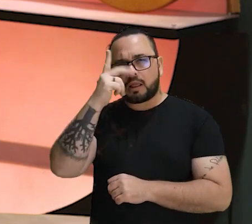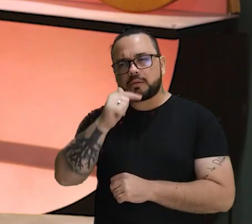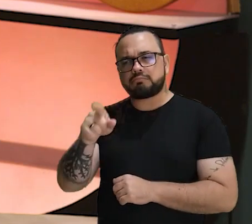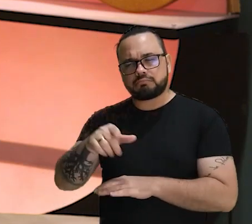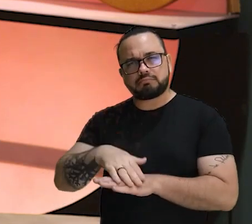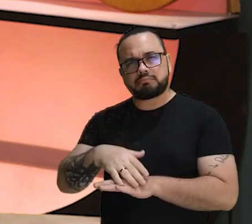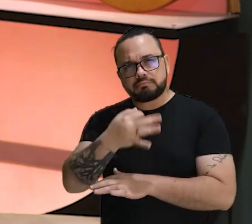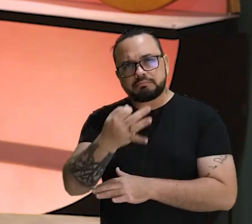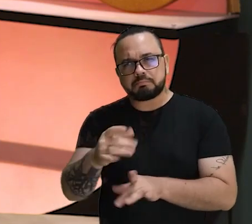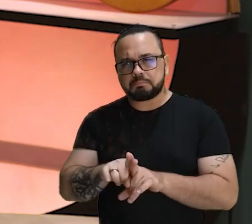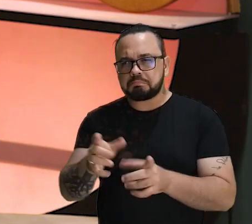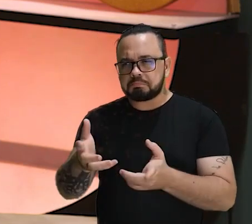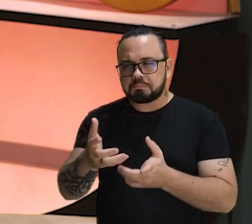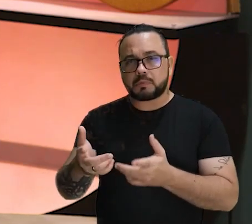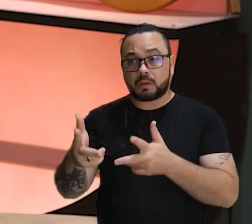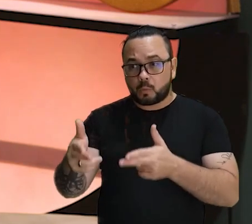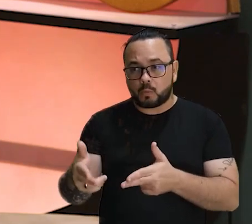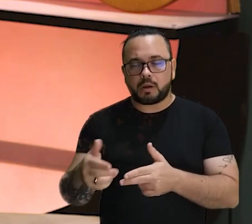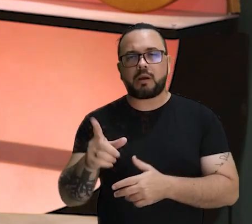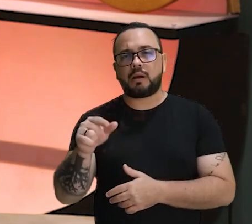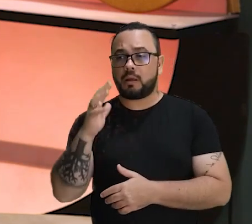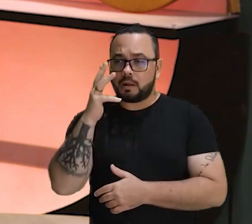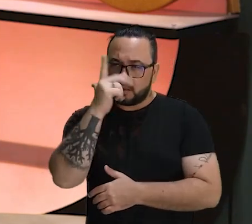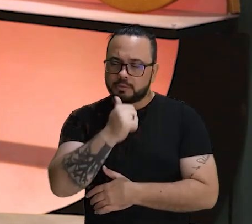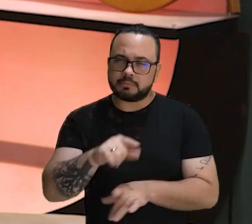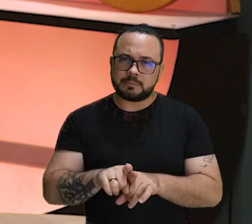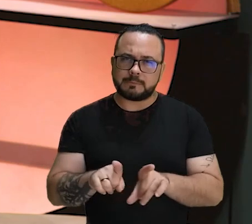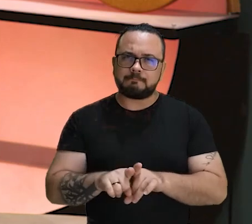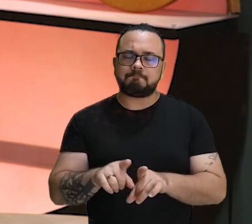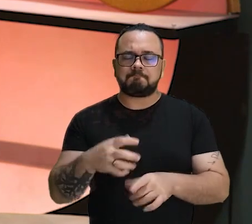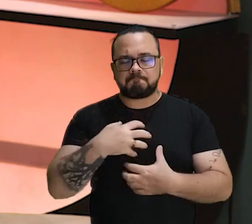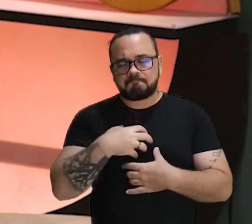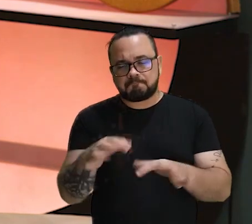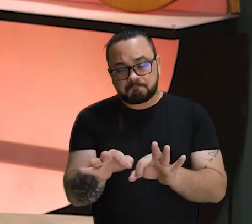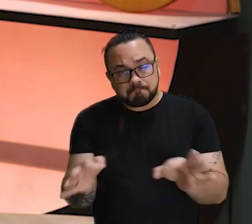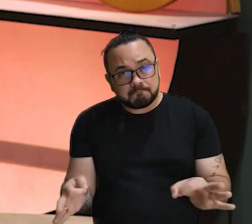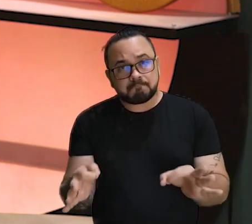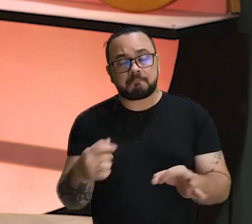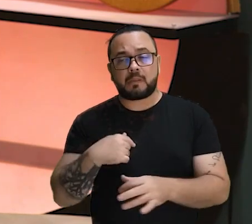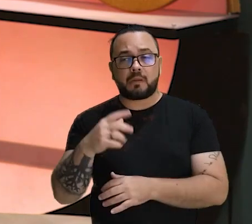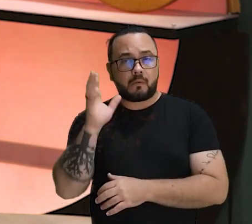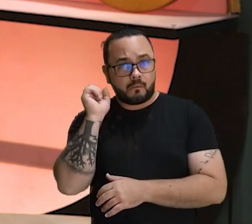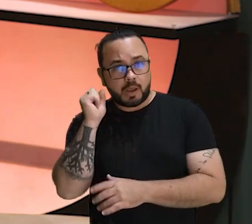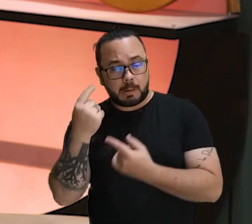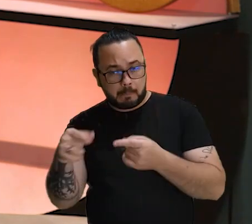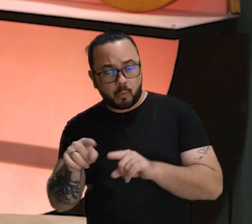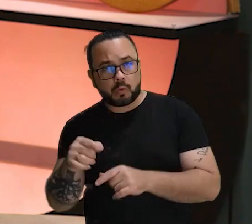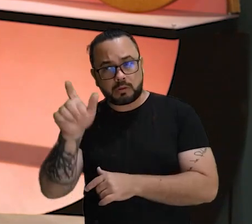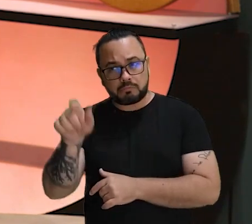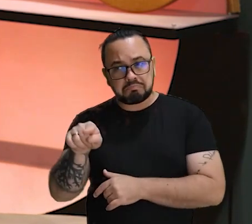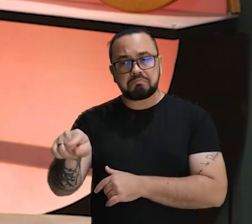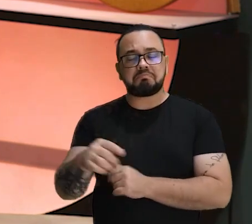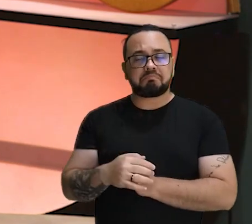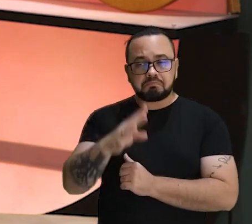né? E querer resgatar alguma coisa. Isso é muito bonito, né? É de muita humildade também, né? Você ouvir, comprar